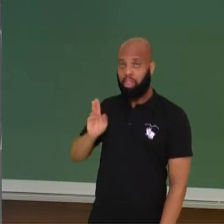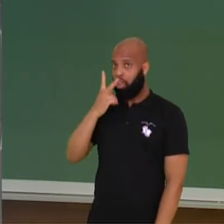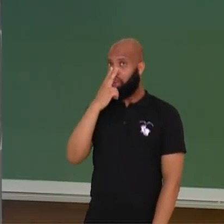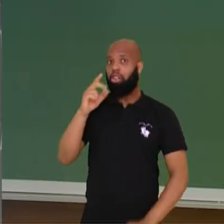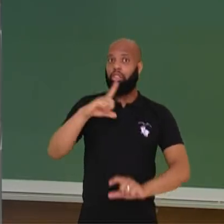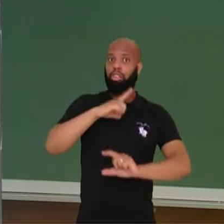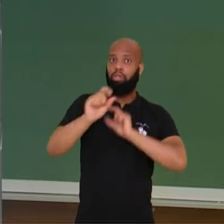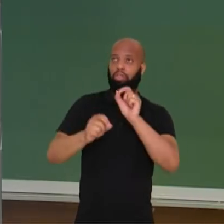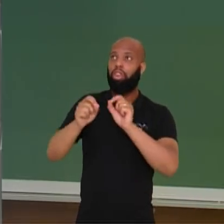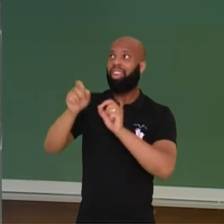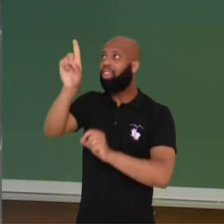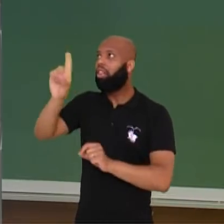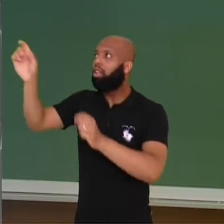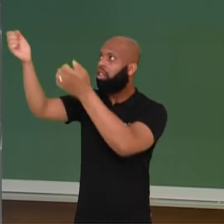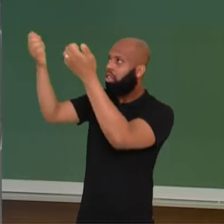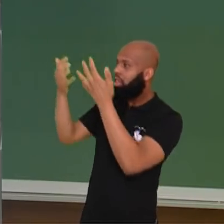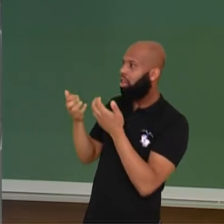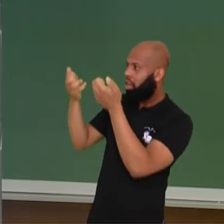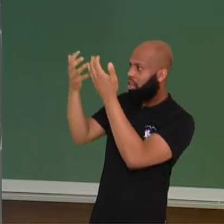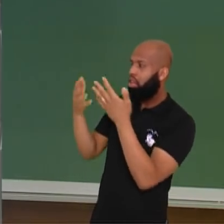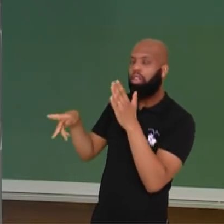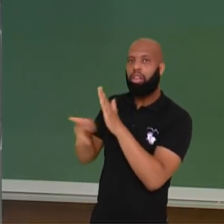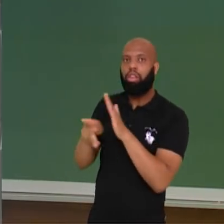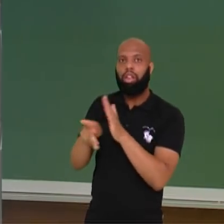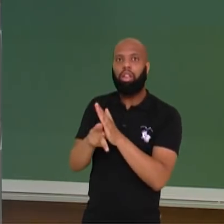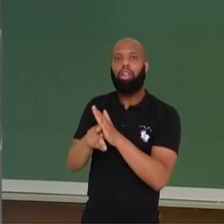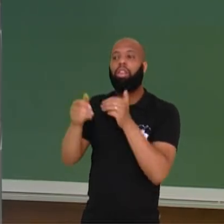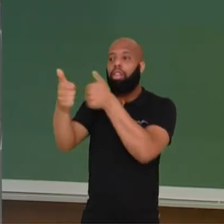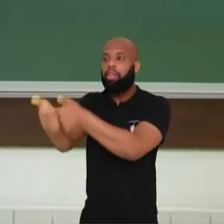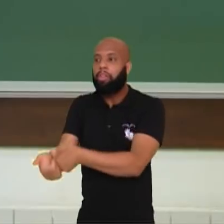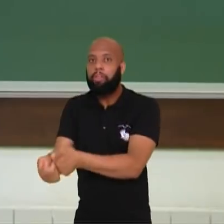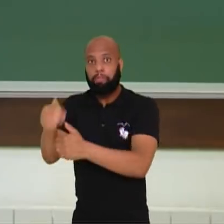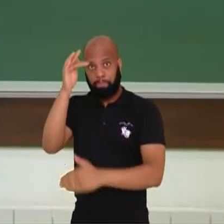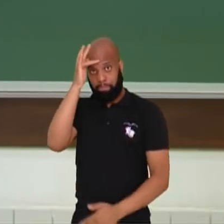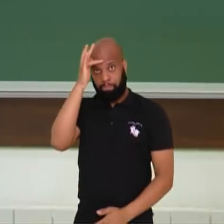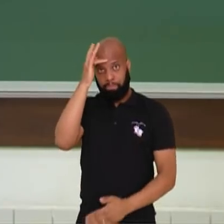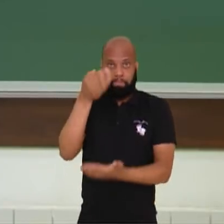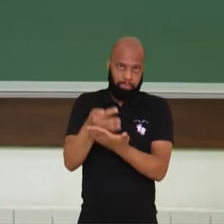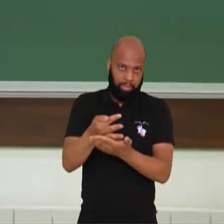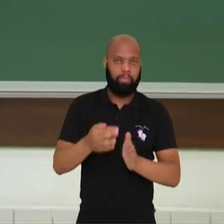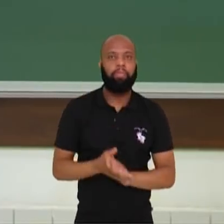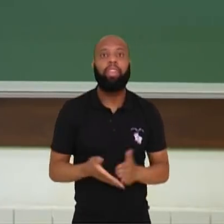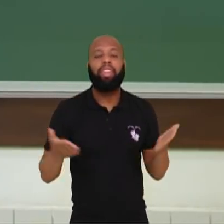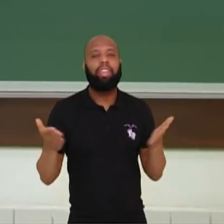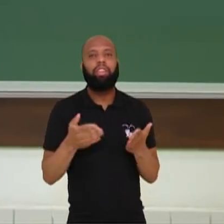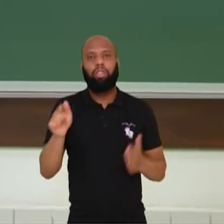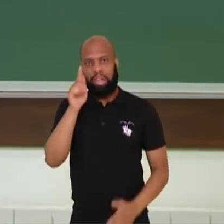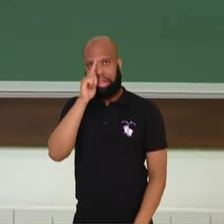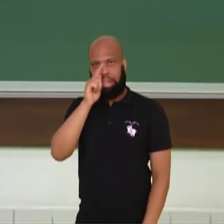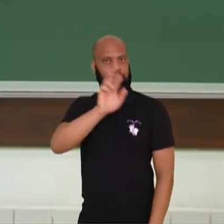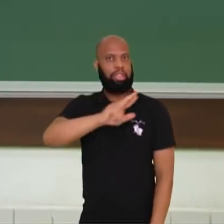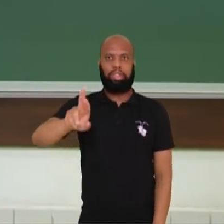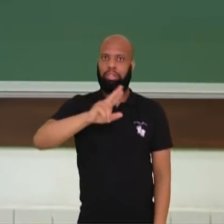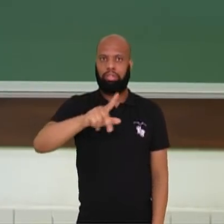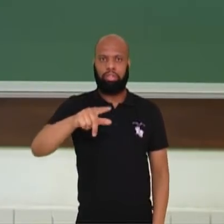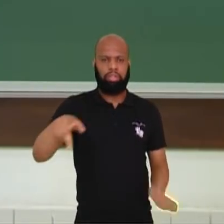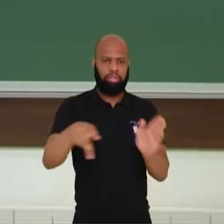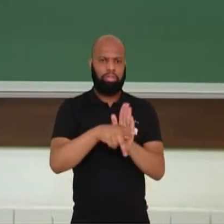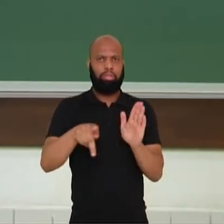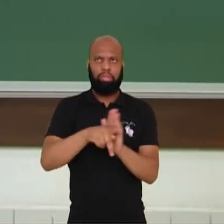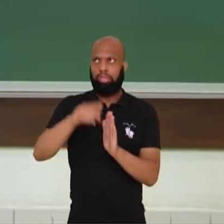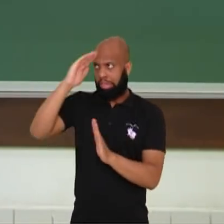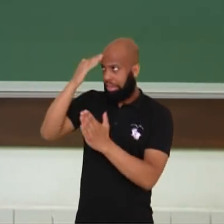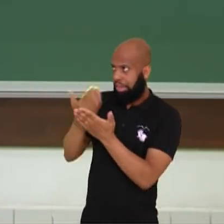suas características e as orientações para a sua fé. Já os gregos não. Os gregos não eram uma religião de revelação,